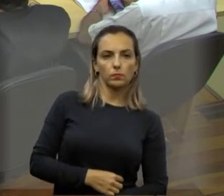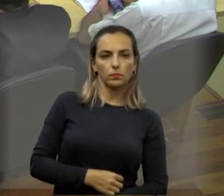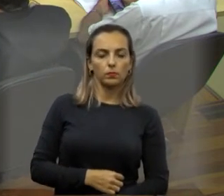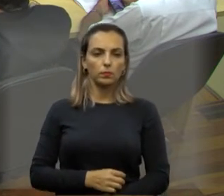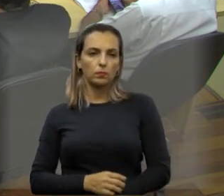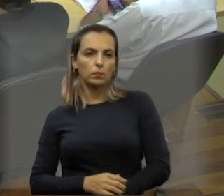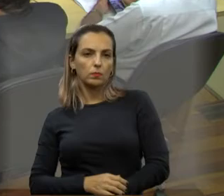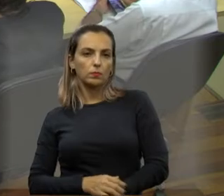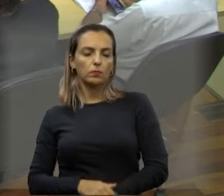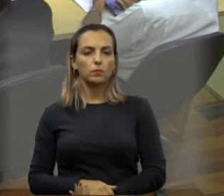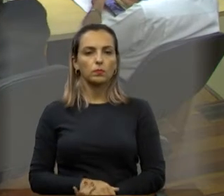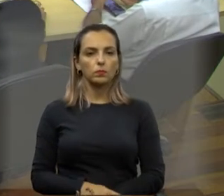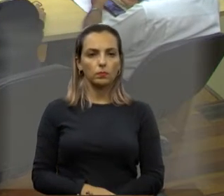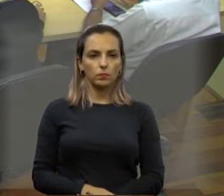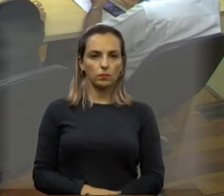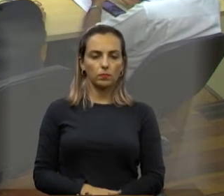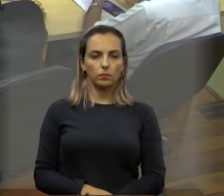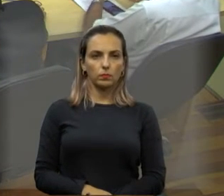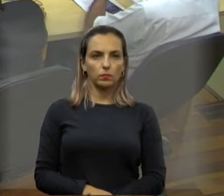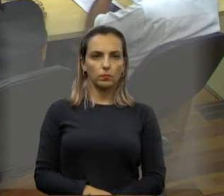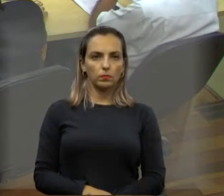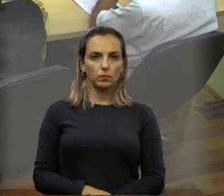E aí